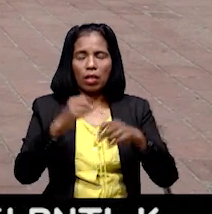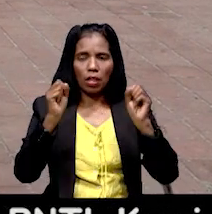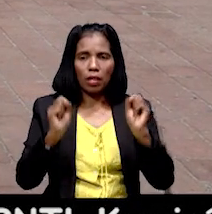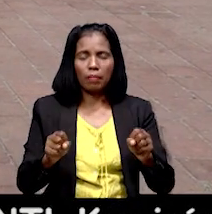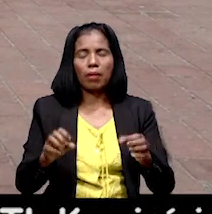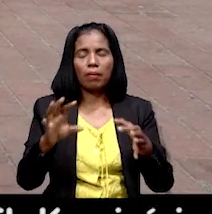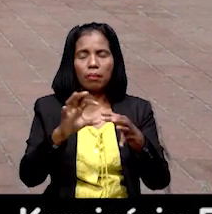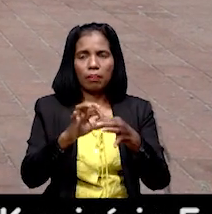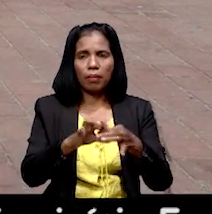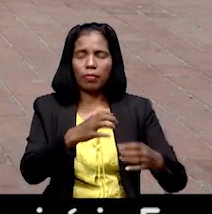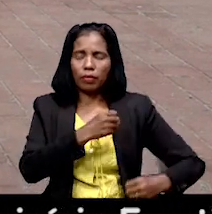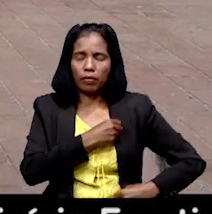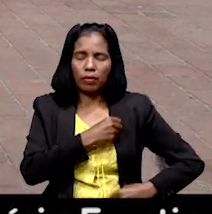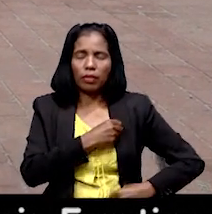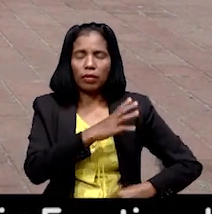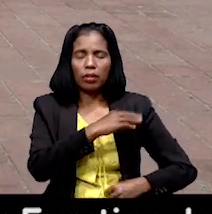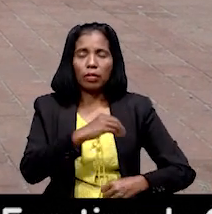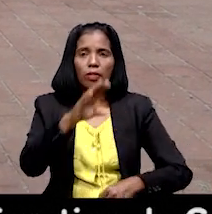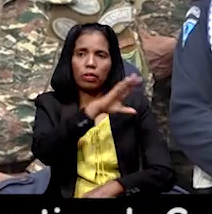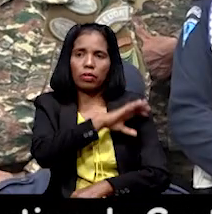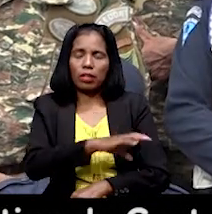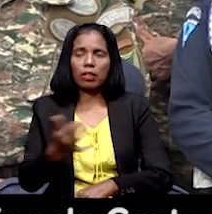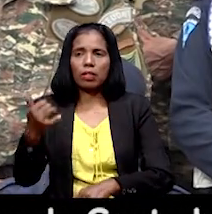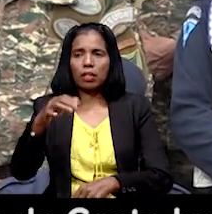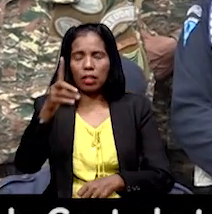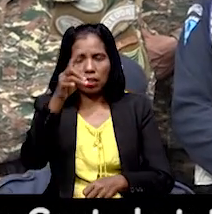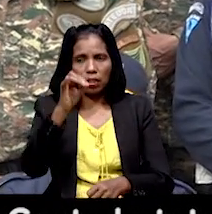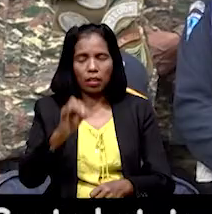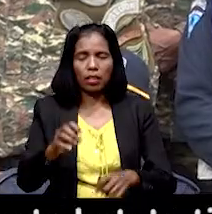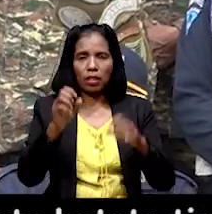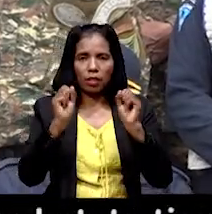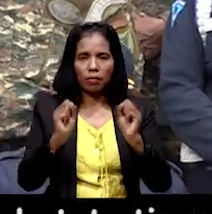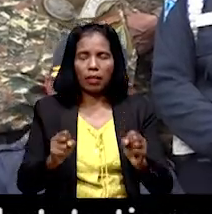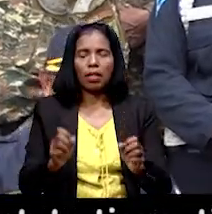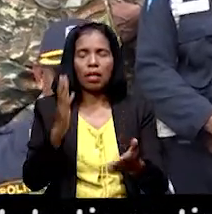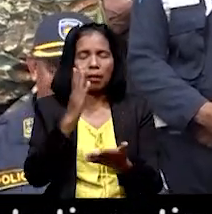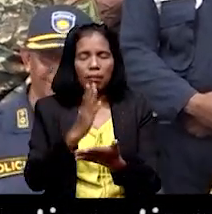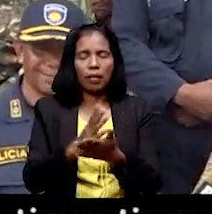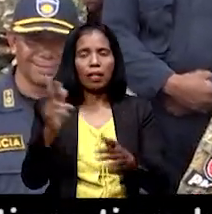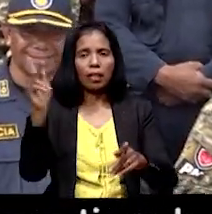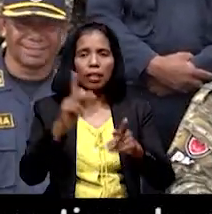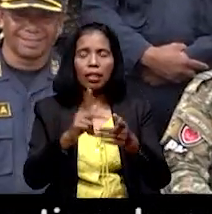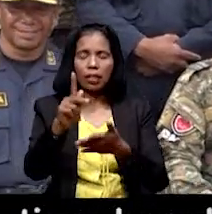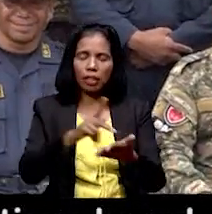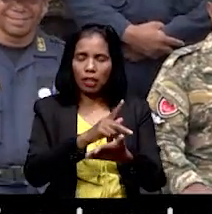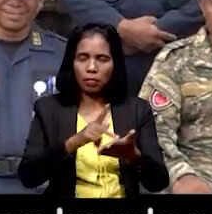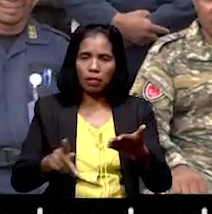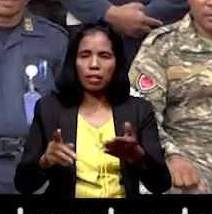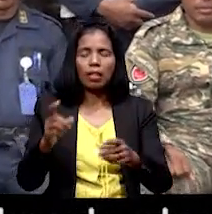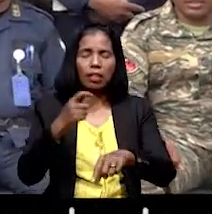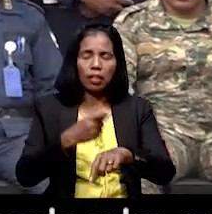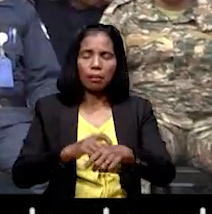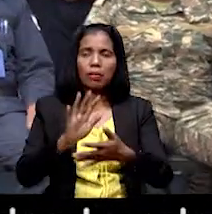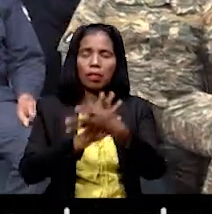ba membro Força Defesa no Segurança Sira e Adili Laran atunune bele prevene crime. Durante a celebração Loran